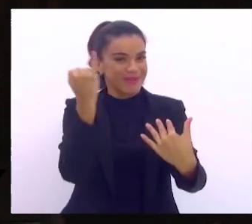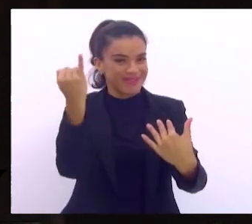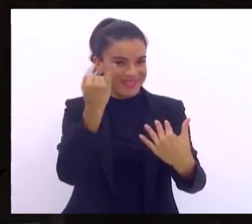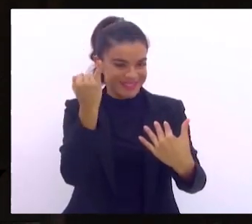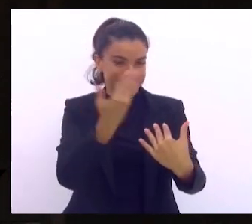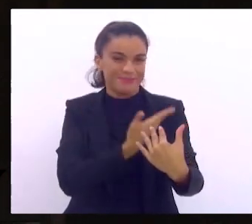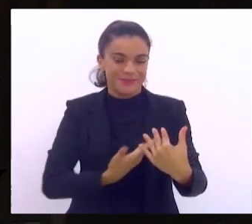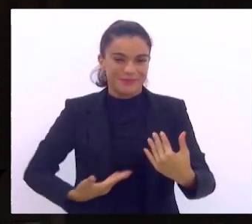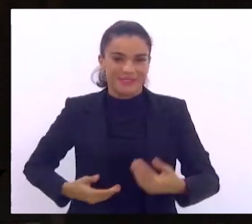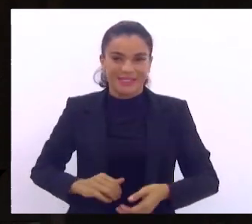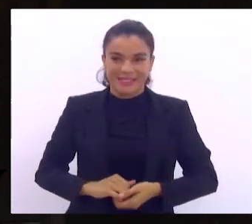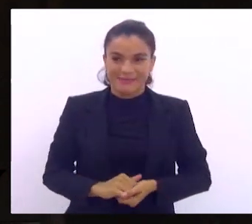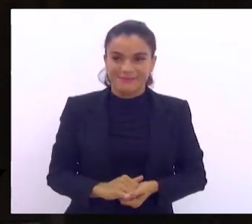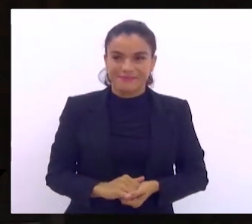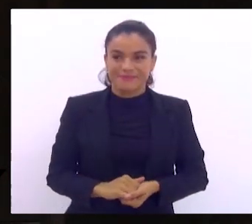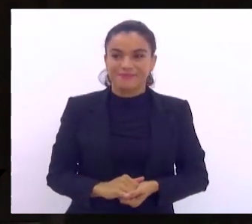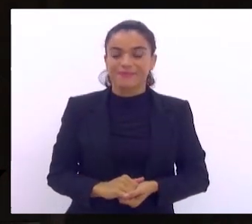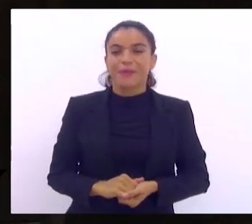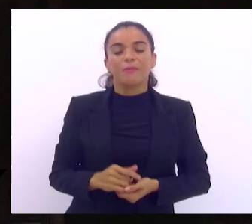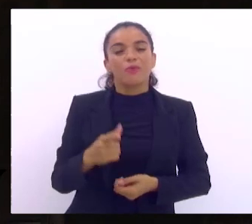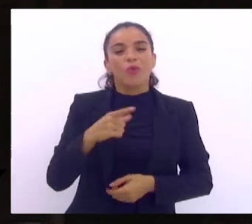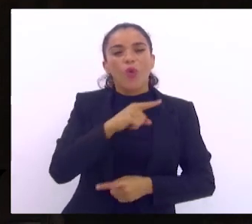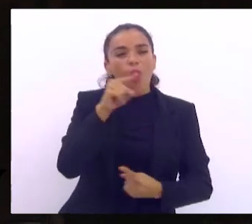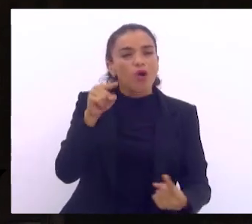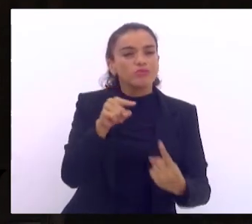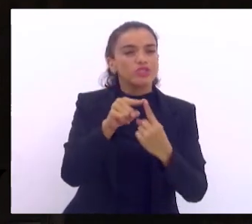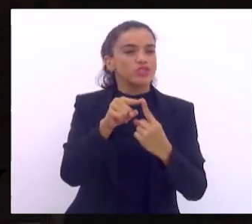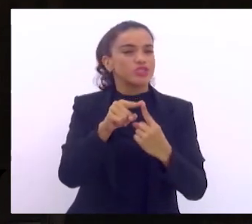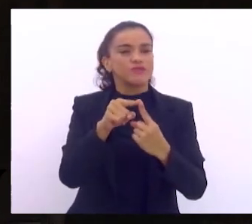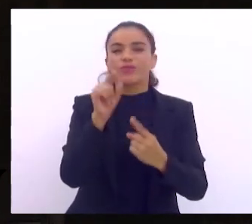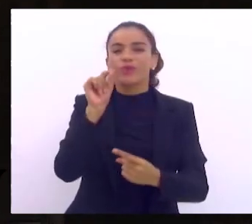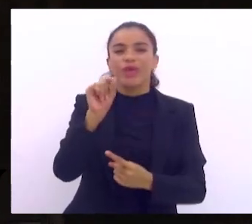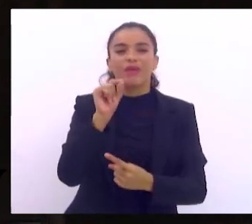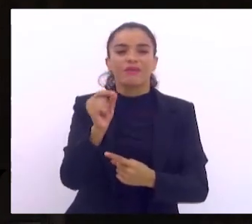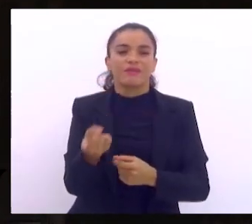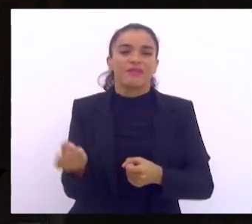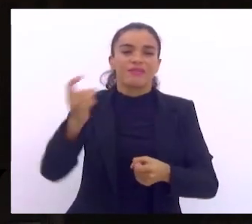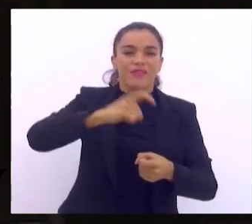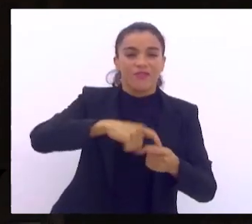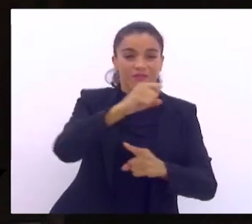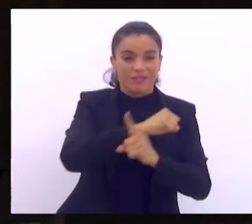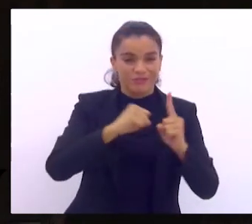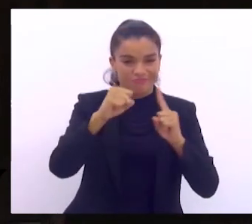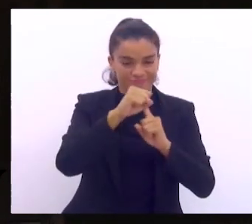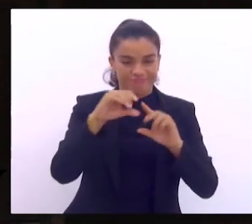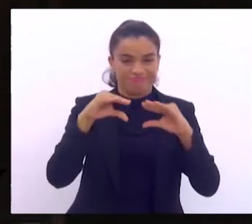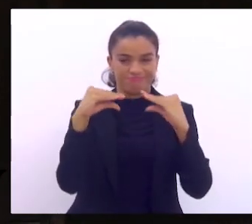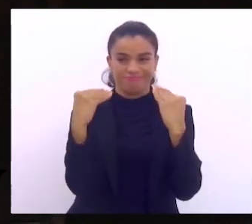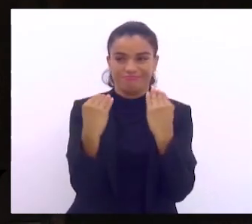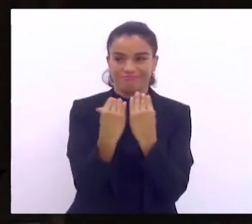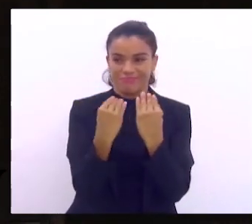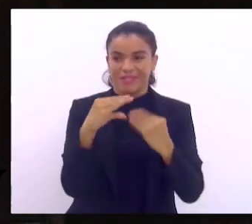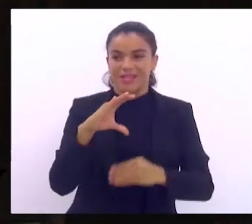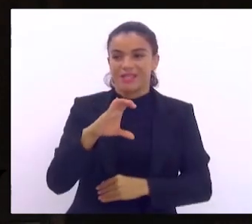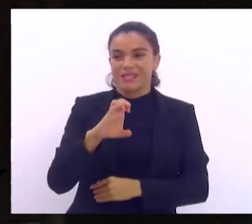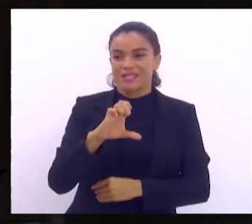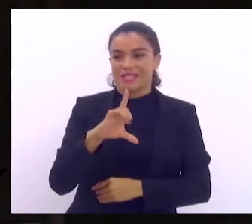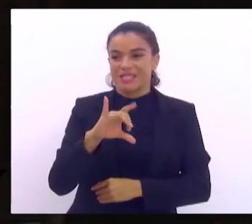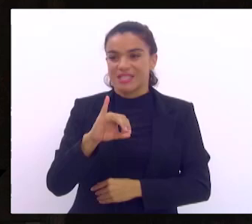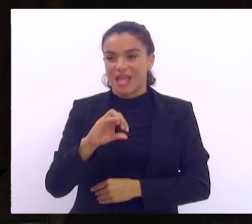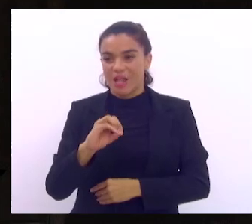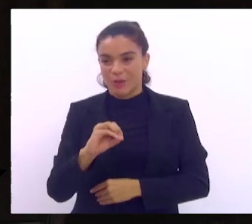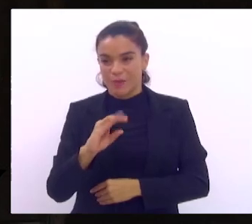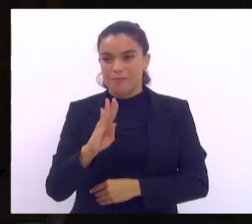dessa audiência pública aqui pela reconstrução do estádio Célio de Barros. Bem, pegando as palavras aí do Nelson e